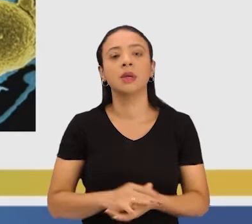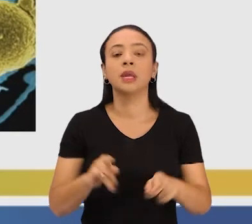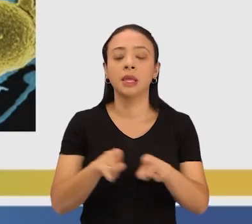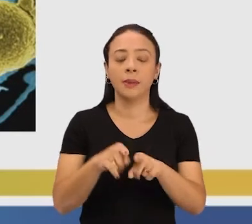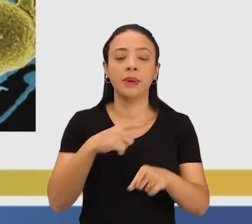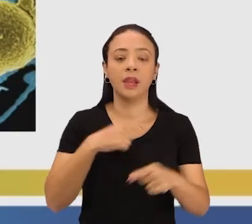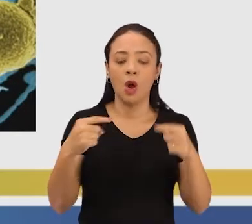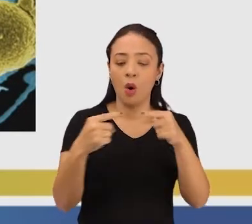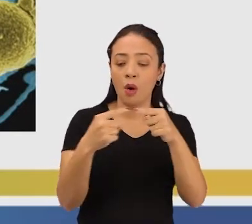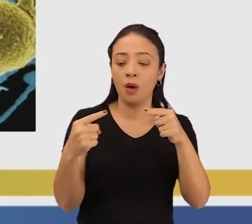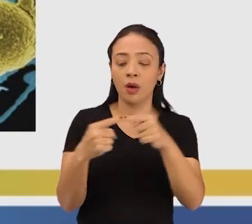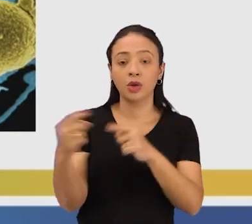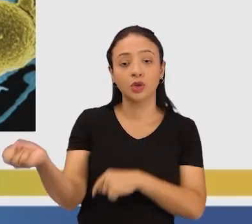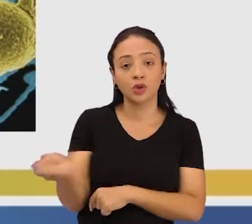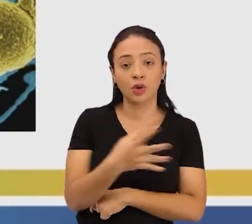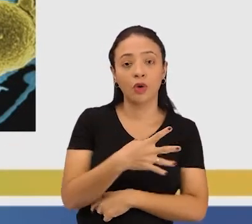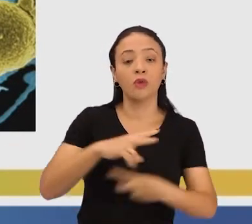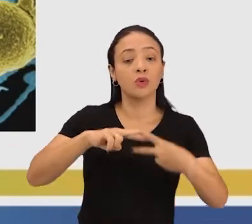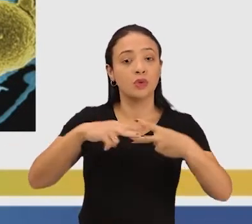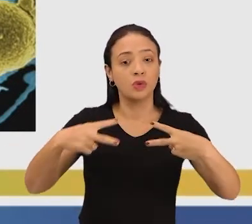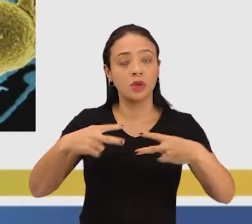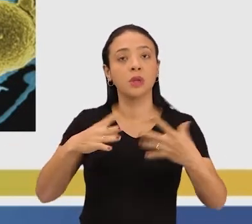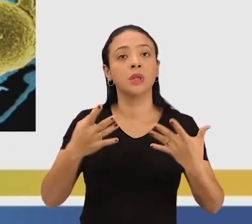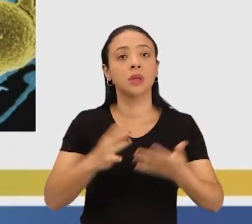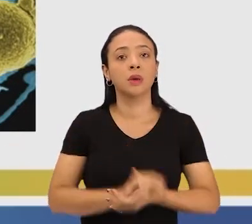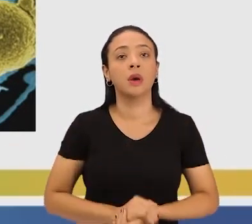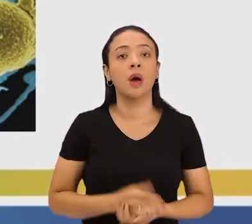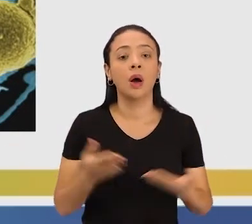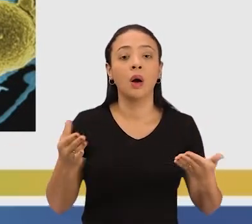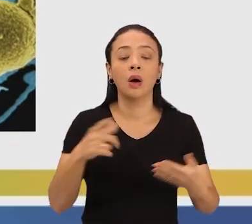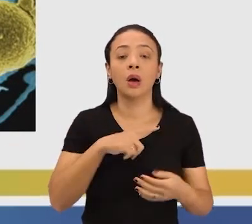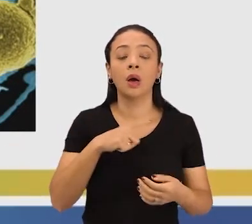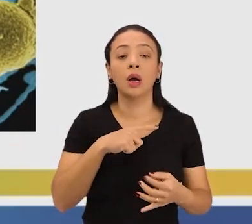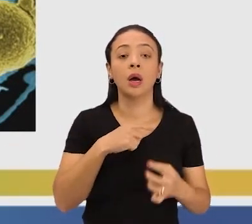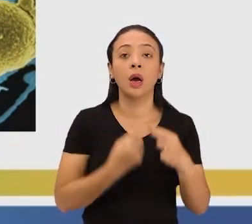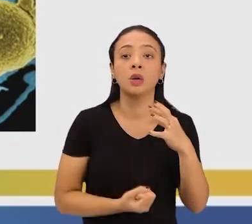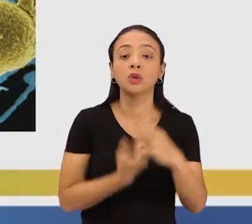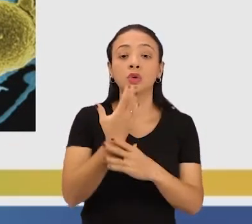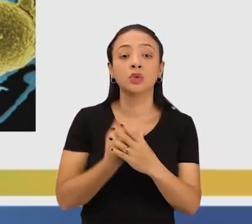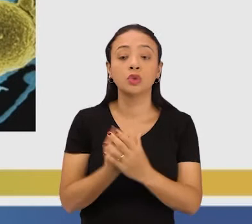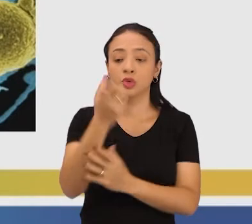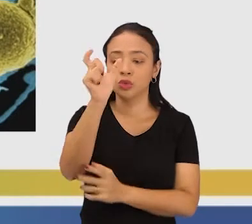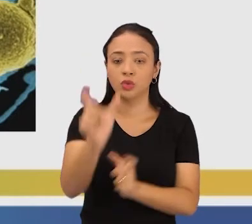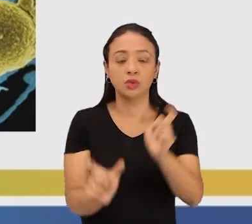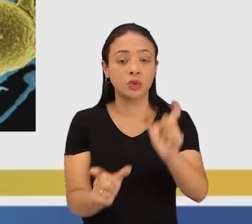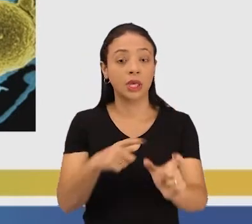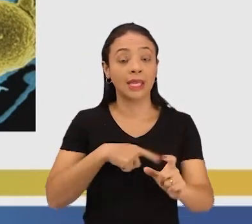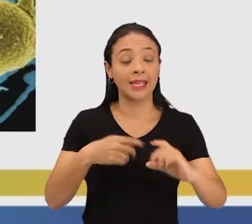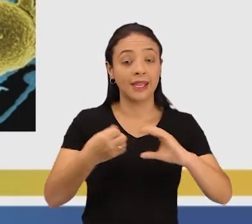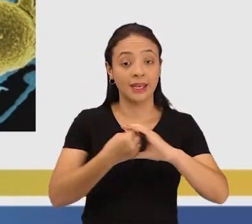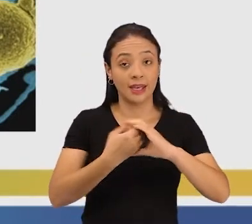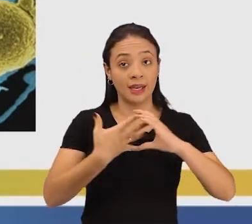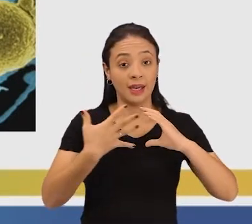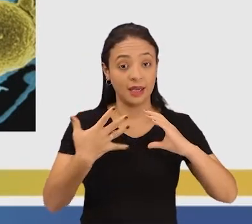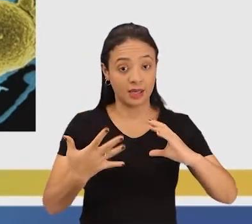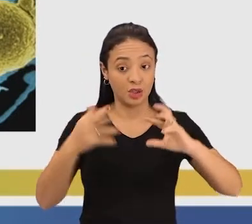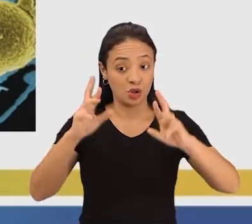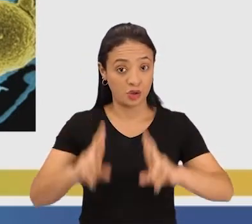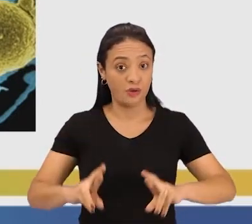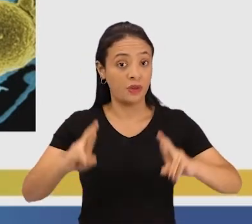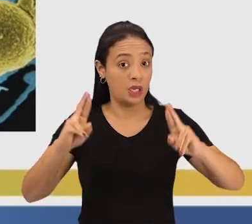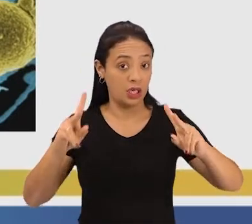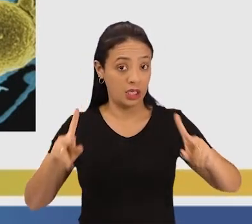recombinação genética. Nesse caso, nós vamos ter a formação de indivíduos com características